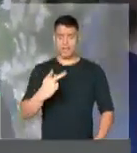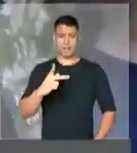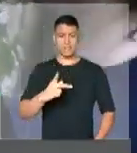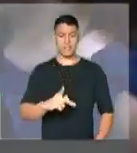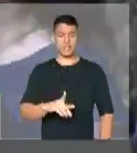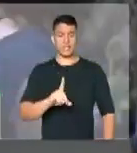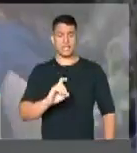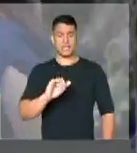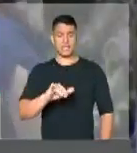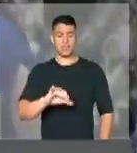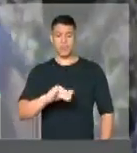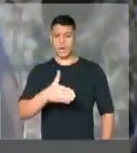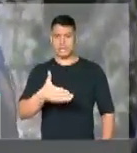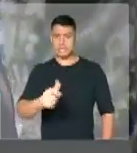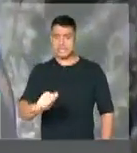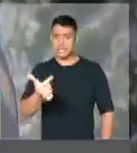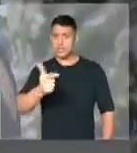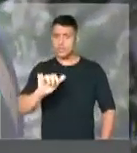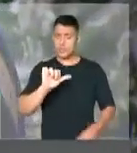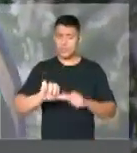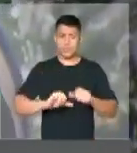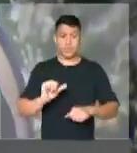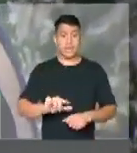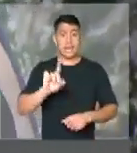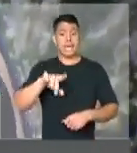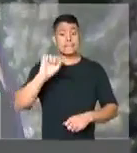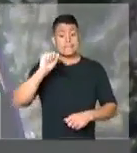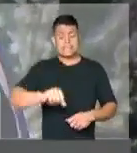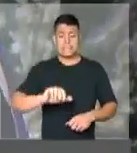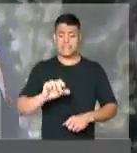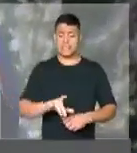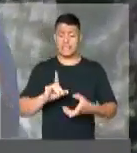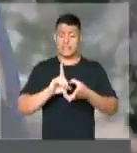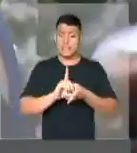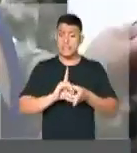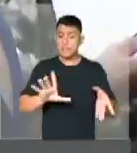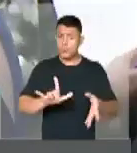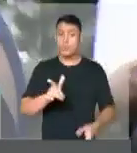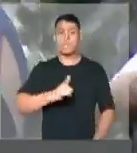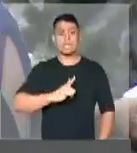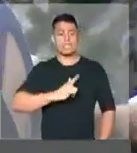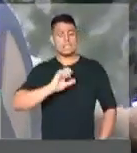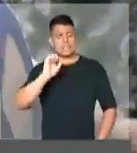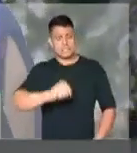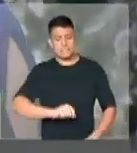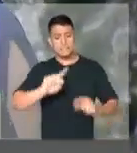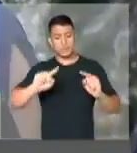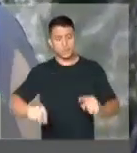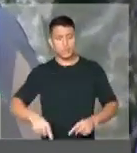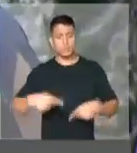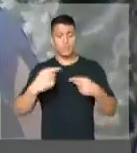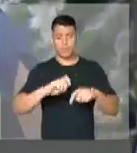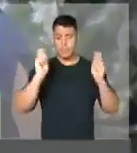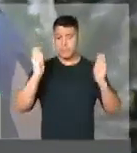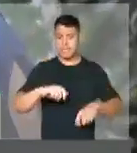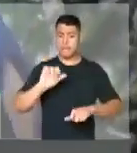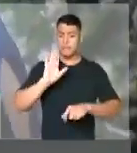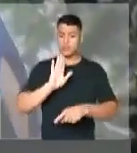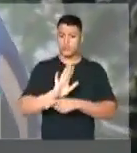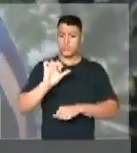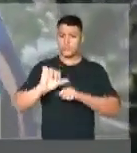não conseguimos as mudanças que queremos. É na democracia que a gente tem todos os desafios da gente. É na democracia que é diferente.